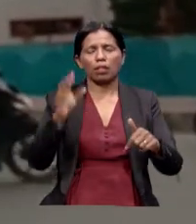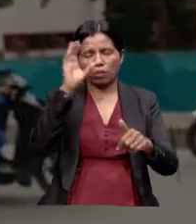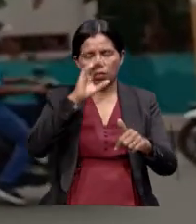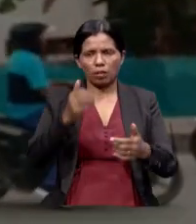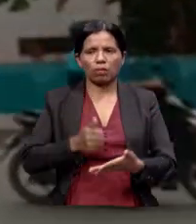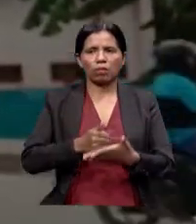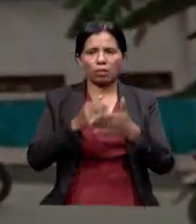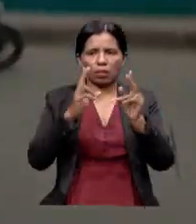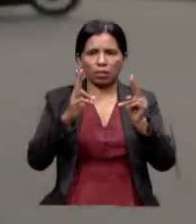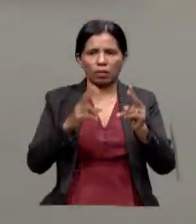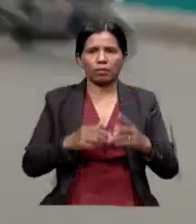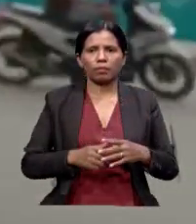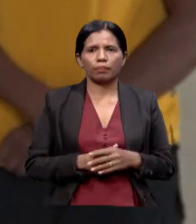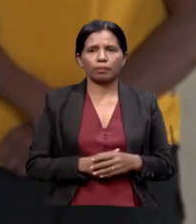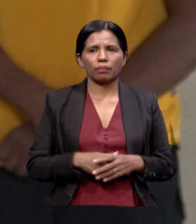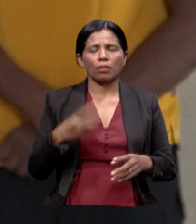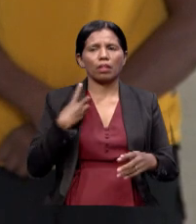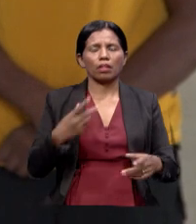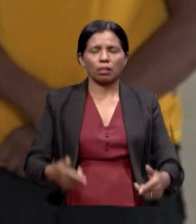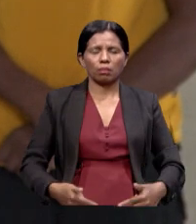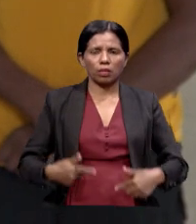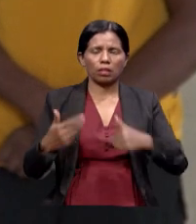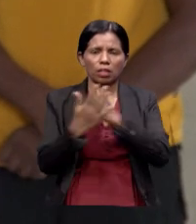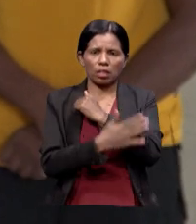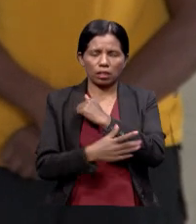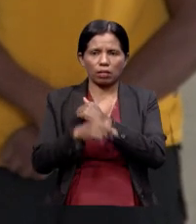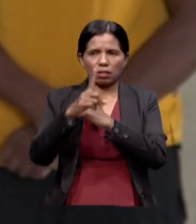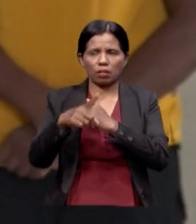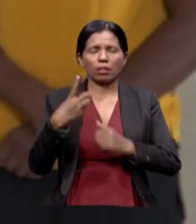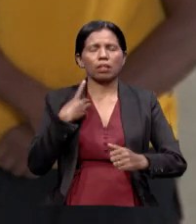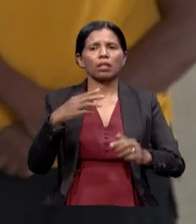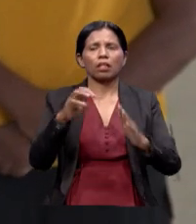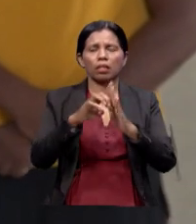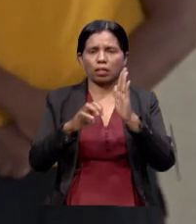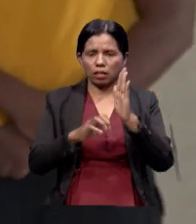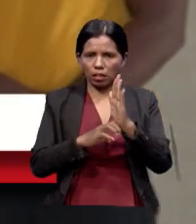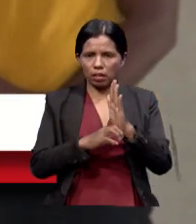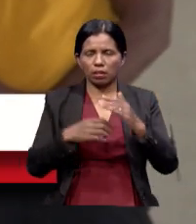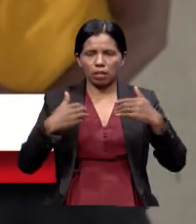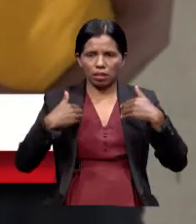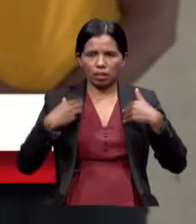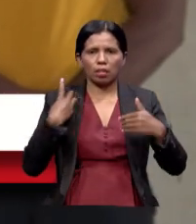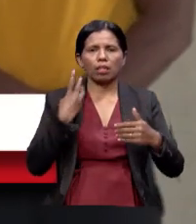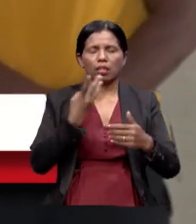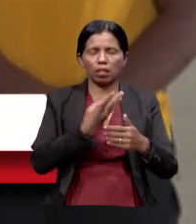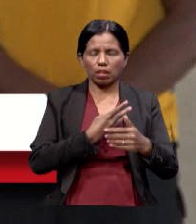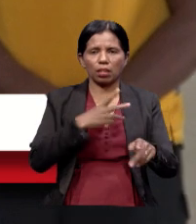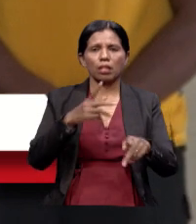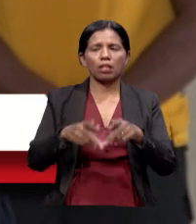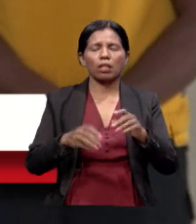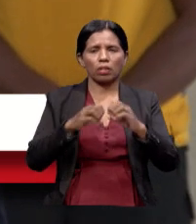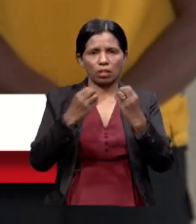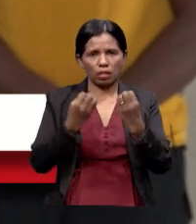solução. Mas eu não quero morrer de nação e tenha lá. E tinha Estado, e tinha órgão soberano, a Atmeia. E